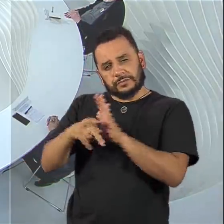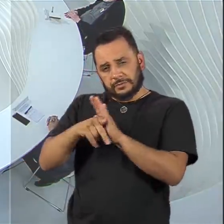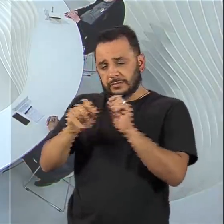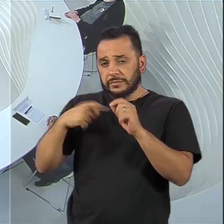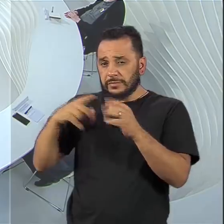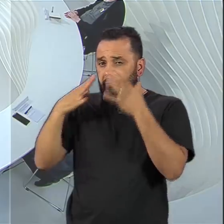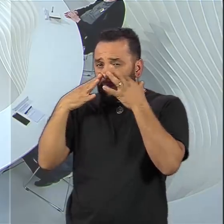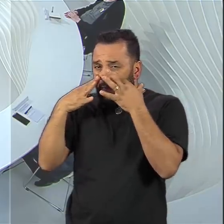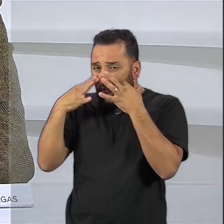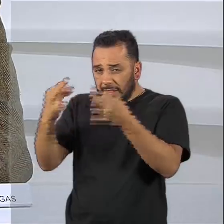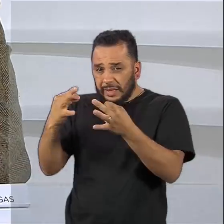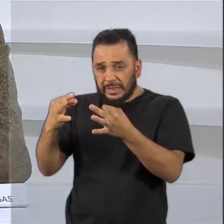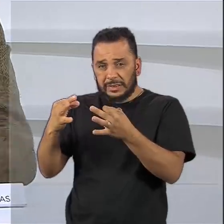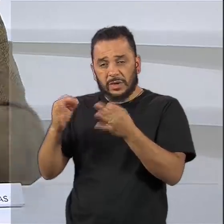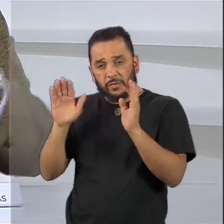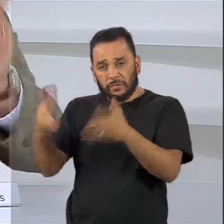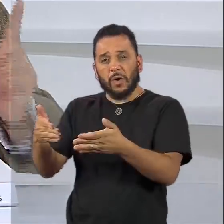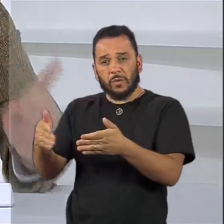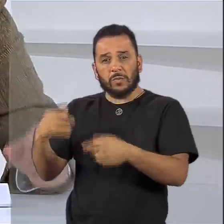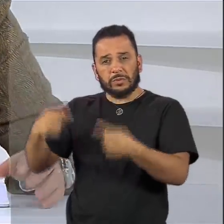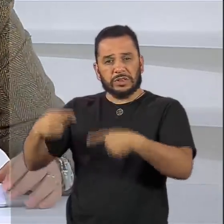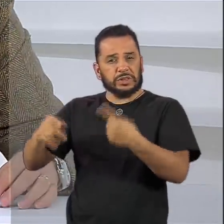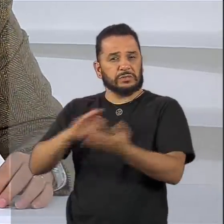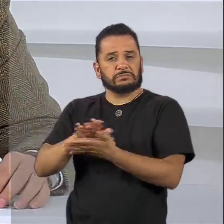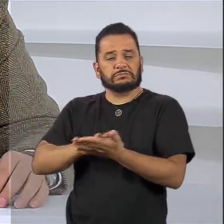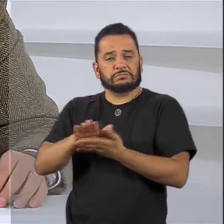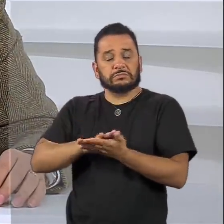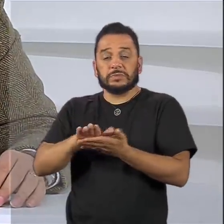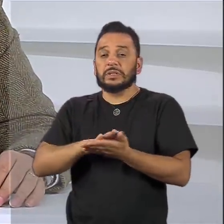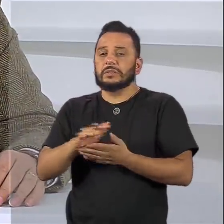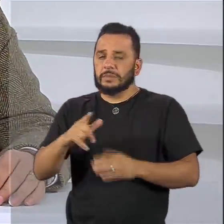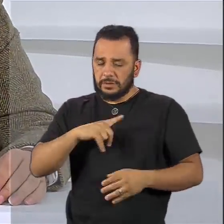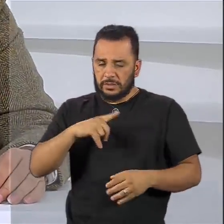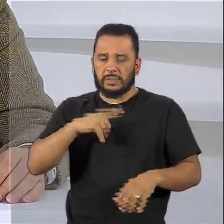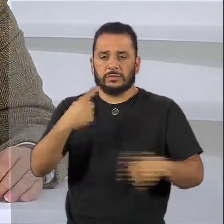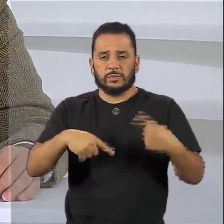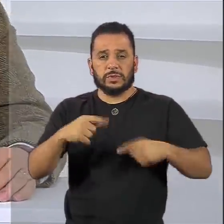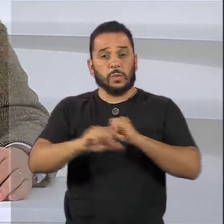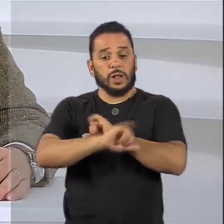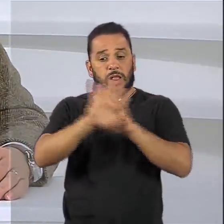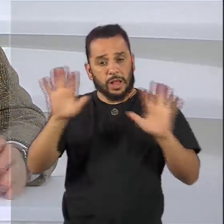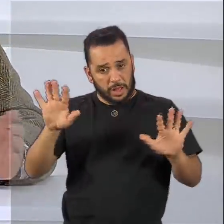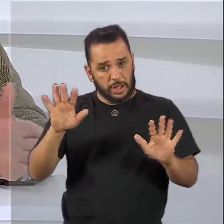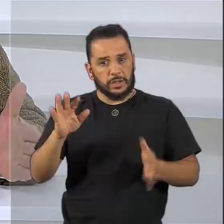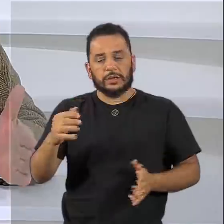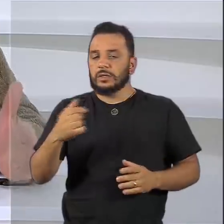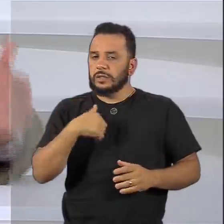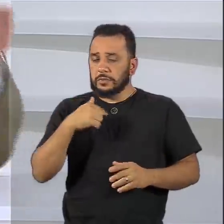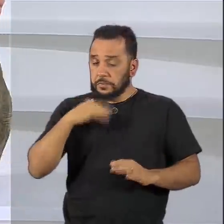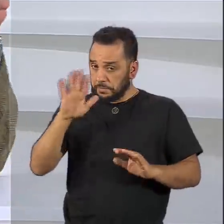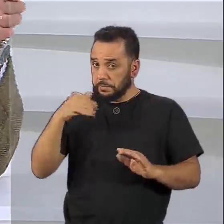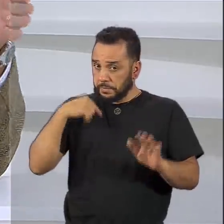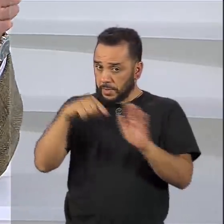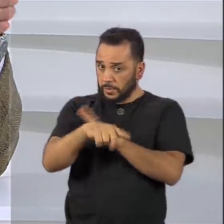atenção muito mais na economia, menos na política. Mas eu acho que tem distinções muito claras, e voltando aí à sua pergunta.